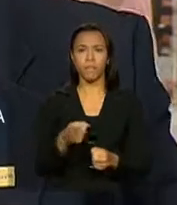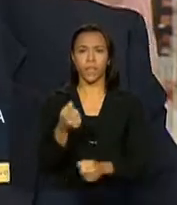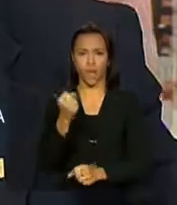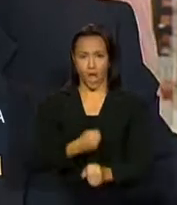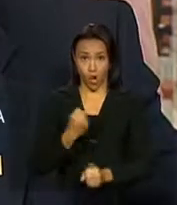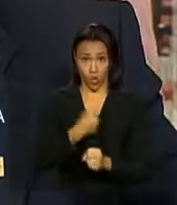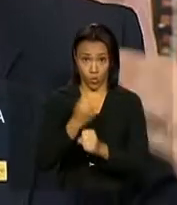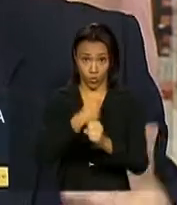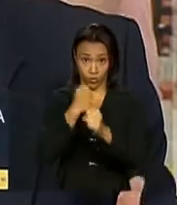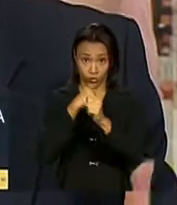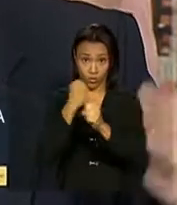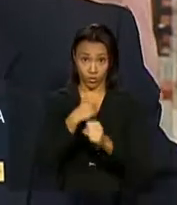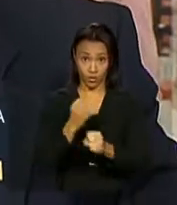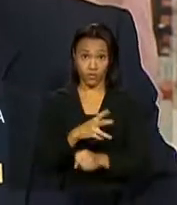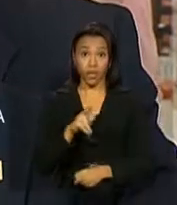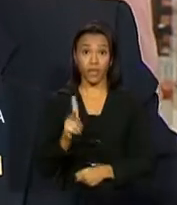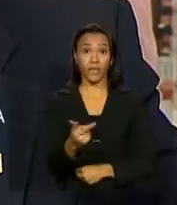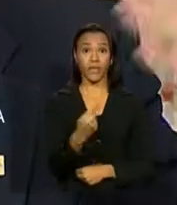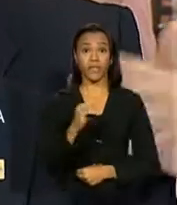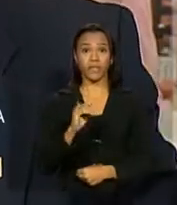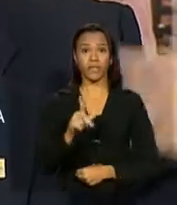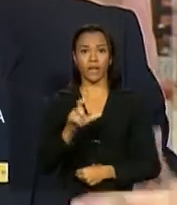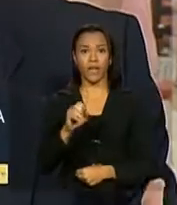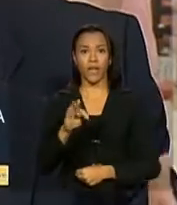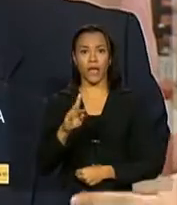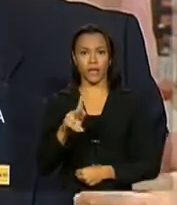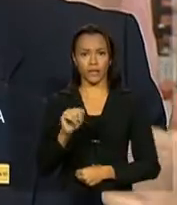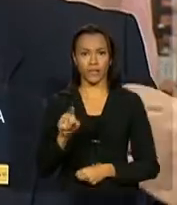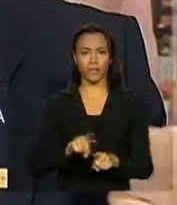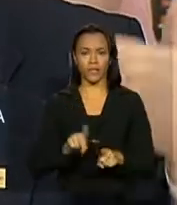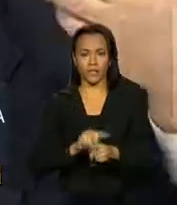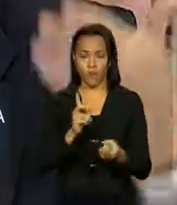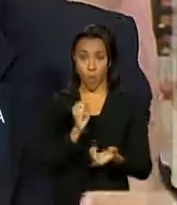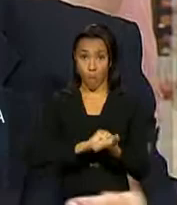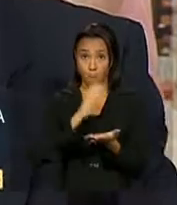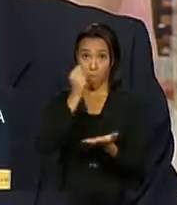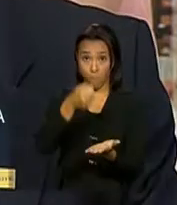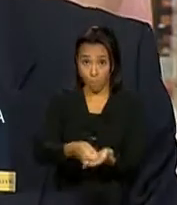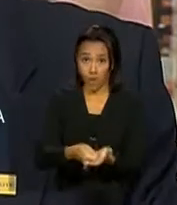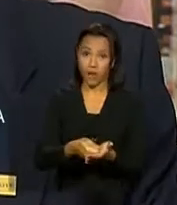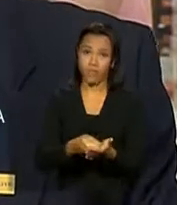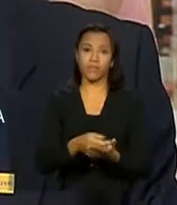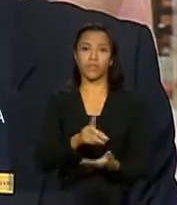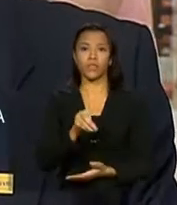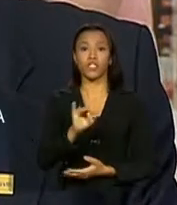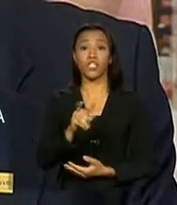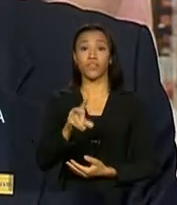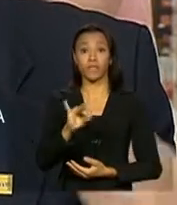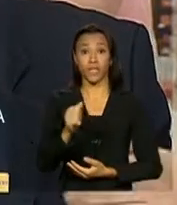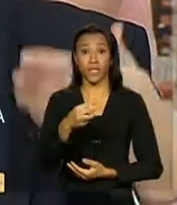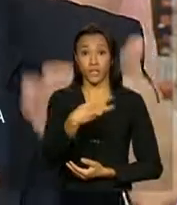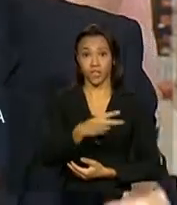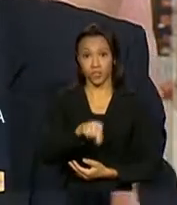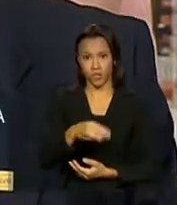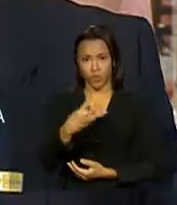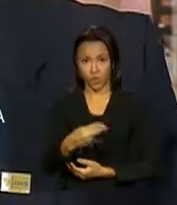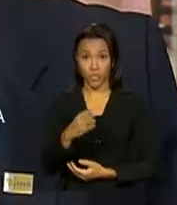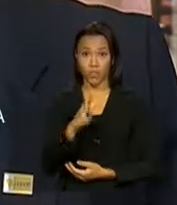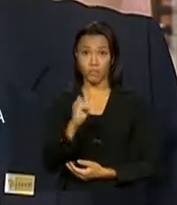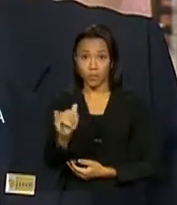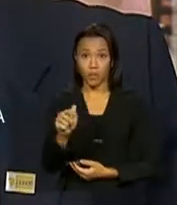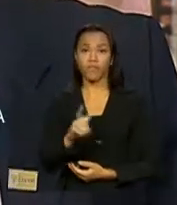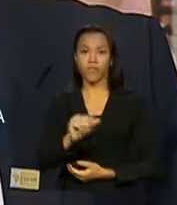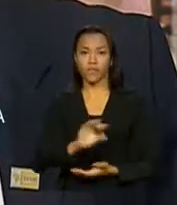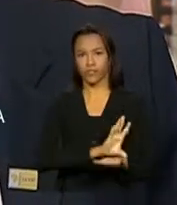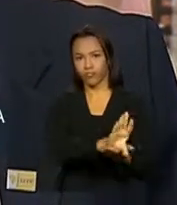hidrelétrica, há uma receita de pagamento dessa dívida. E essa receita, em 3,3 bilhões, será transferida